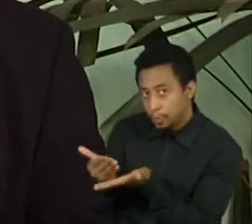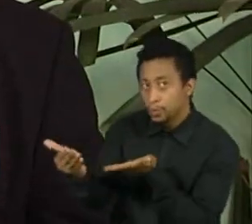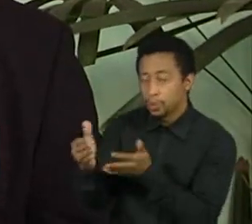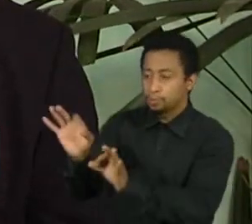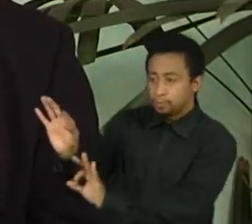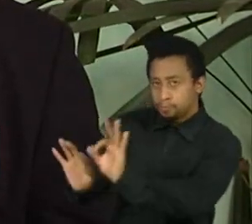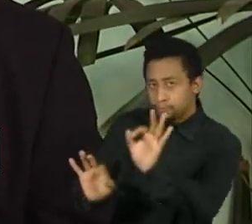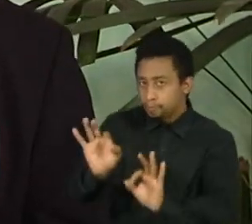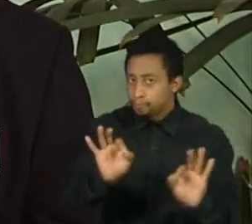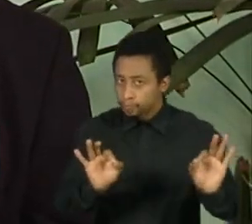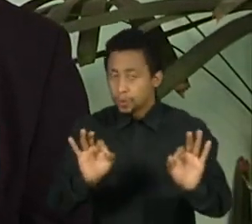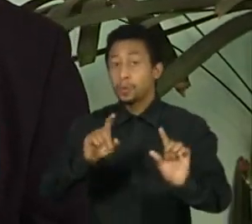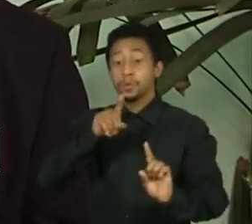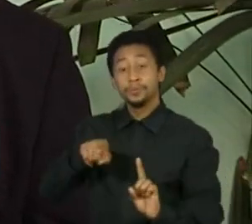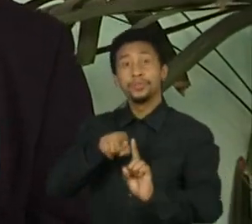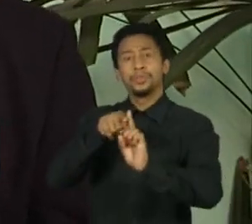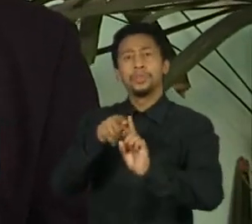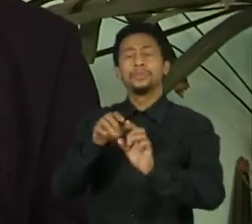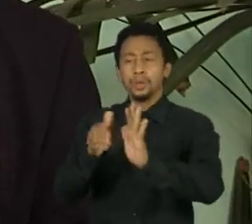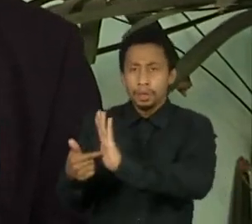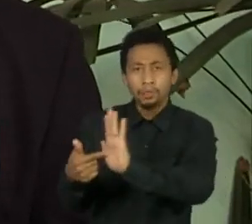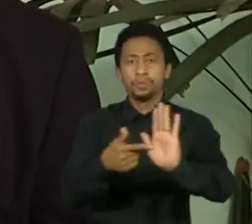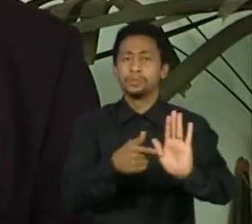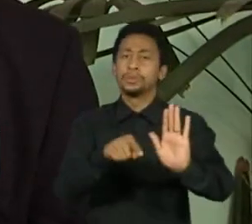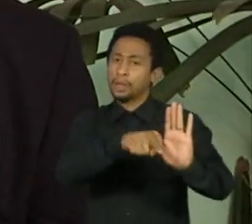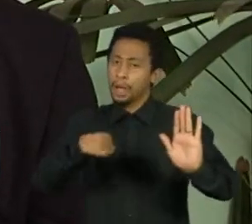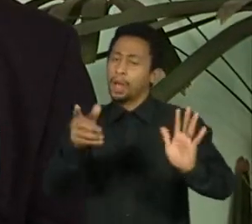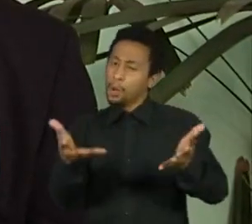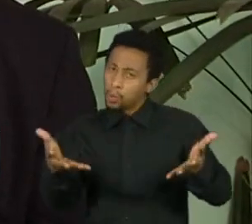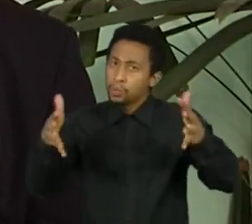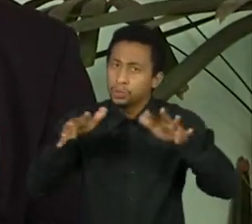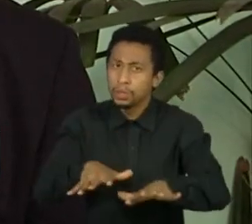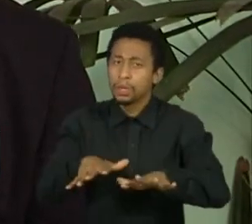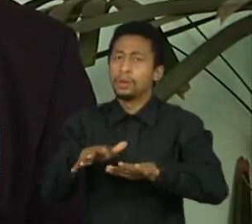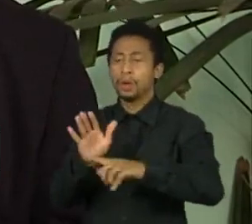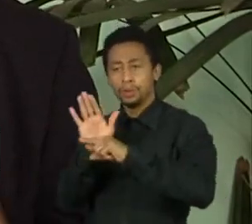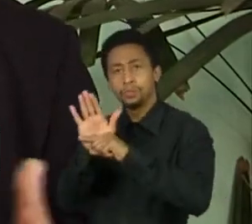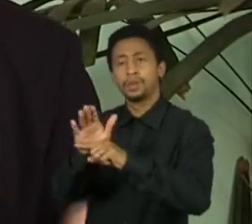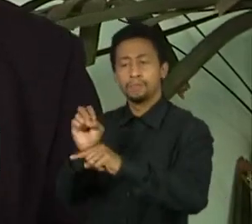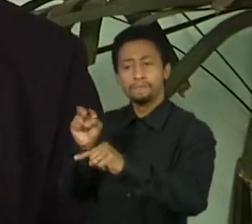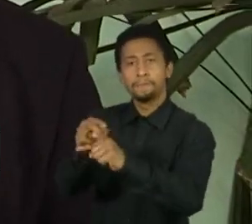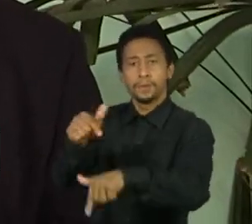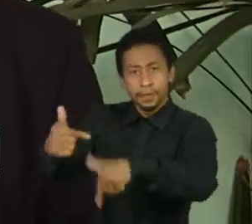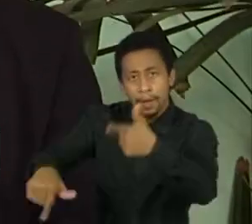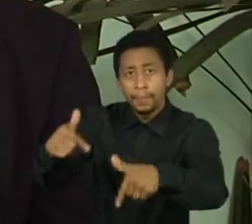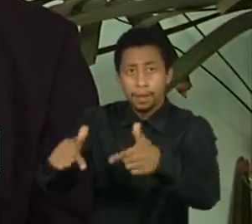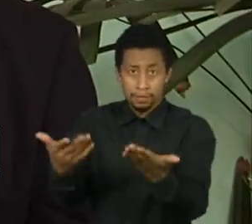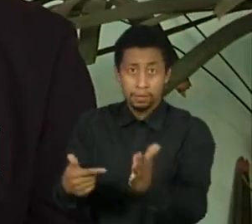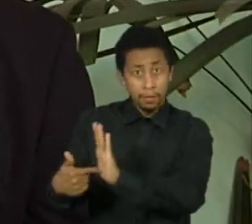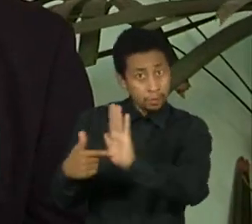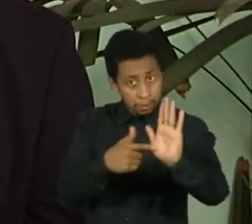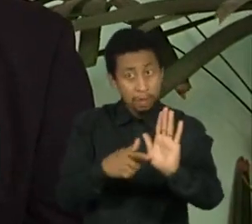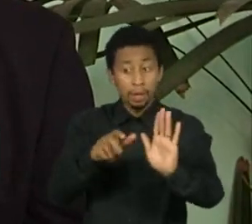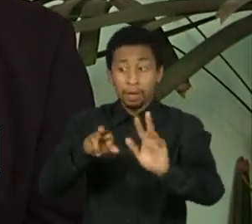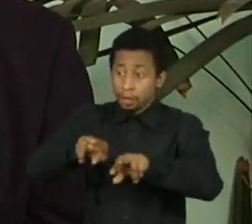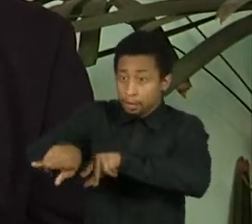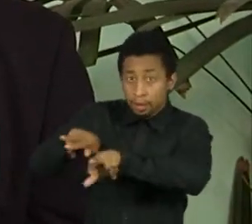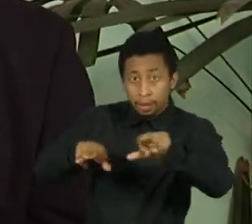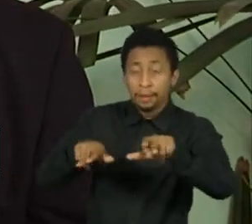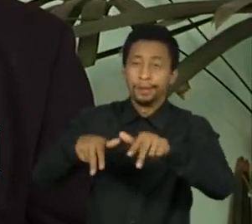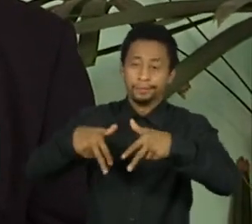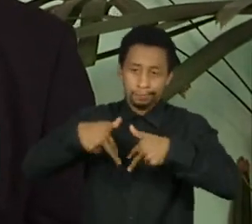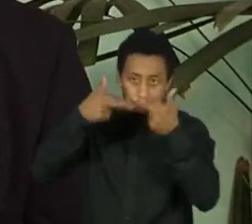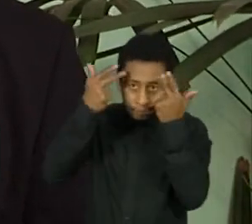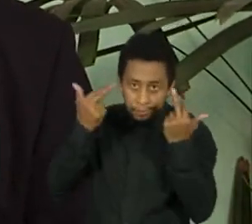cenário de inclusão no trabalho, que sempre foi missão da instituição, né, com recorte de raça e intersecção de gênero,